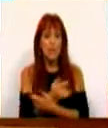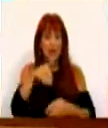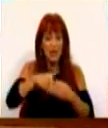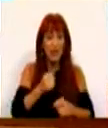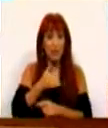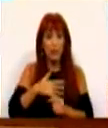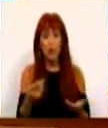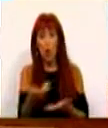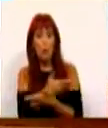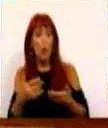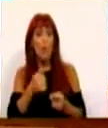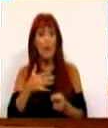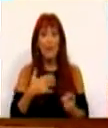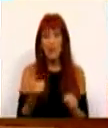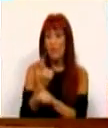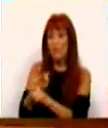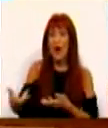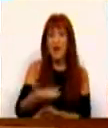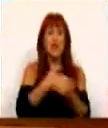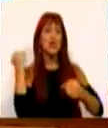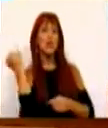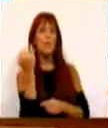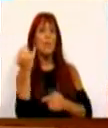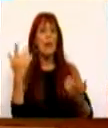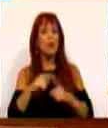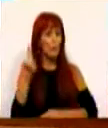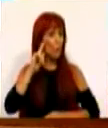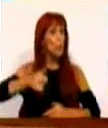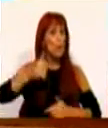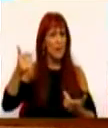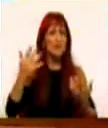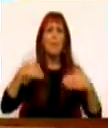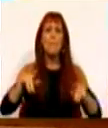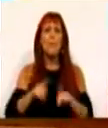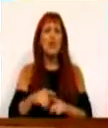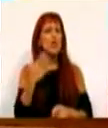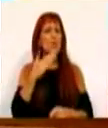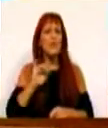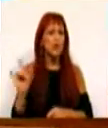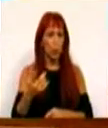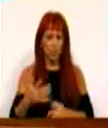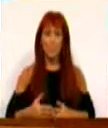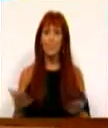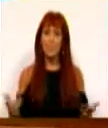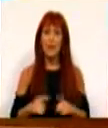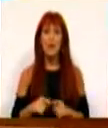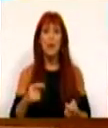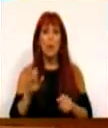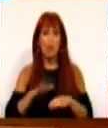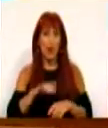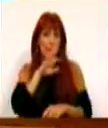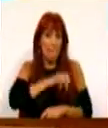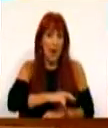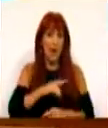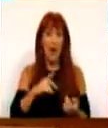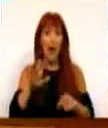um conjunto de empresas, continua a ser um instrumento fundamental, mas não suficiente. Por serem mais, as mulheres